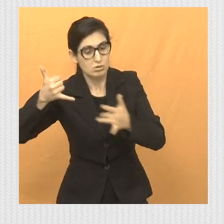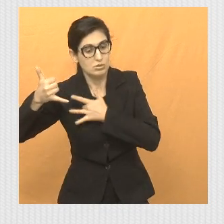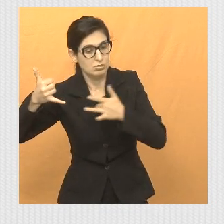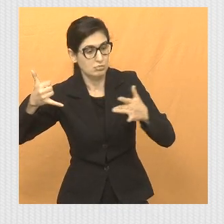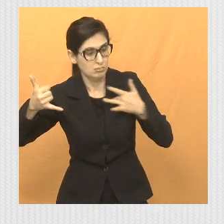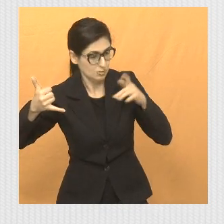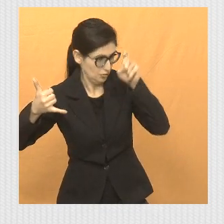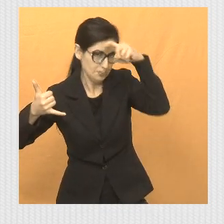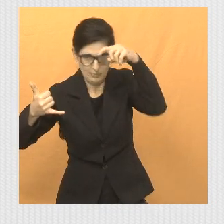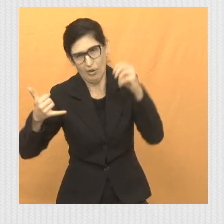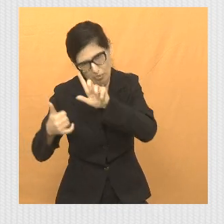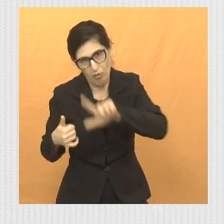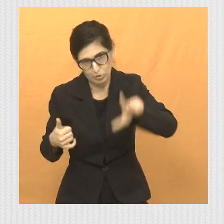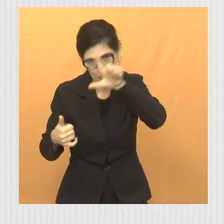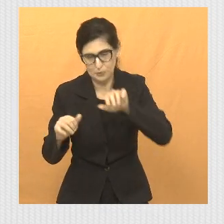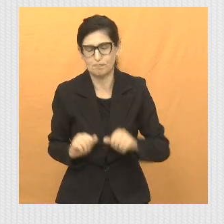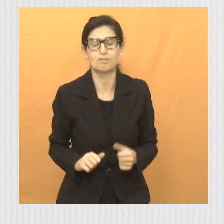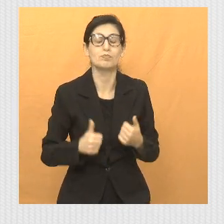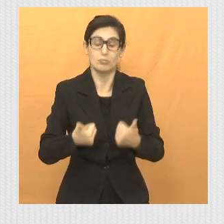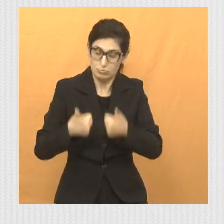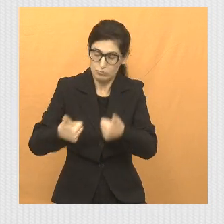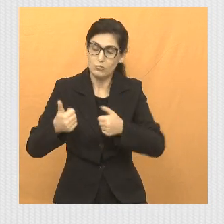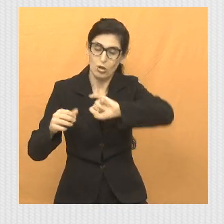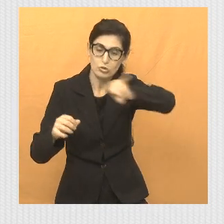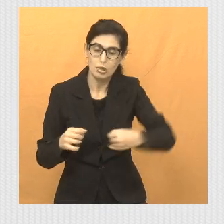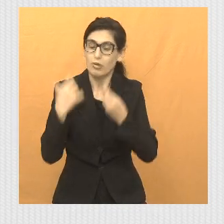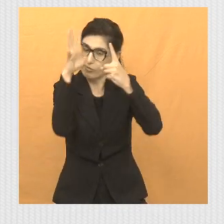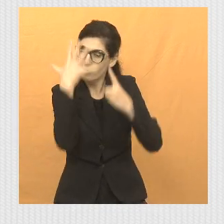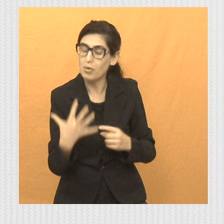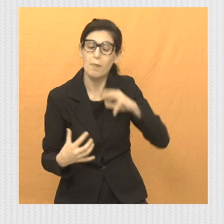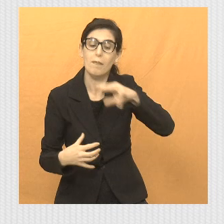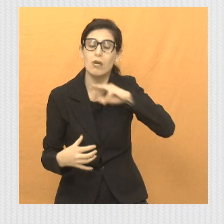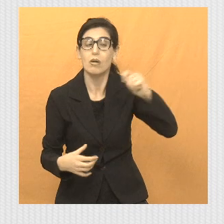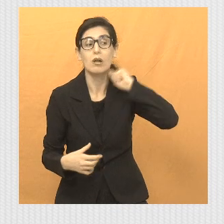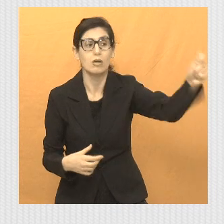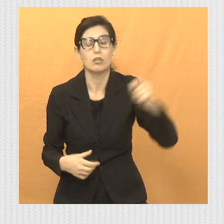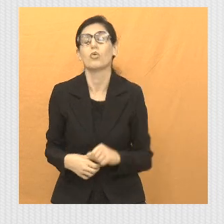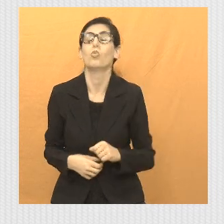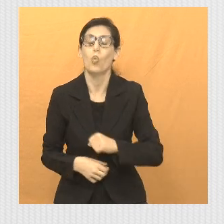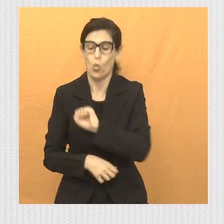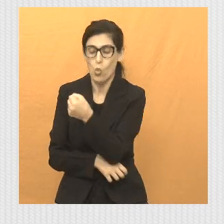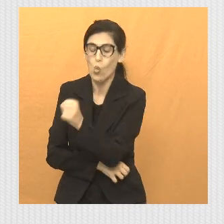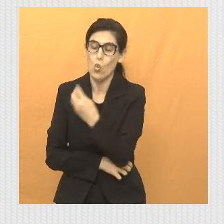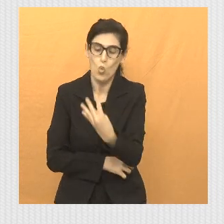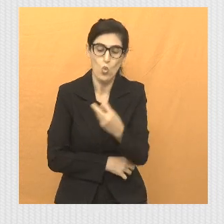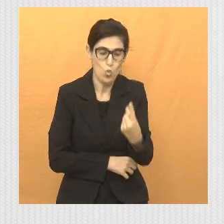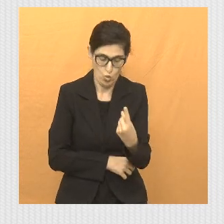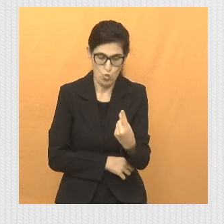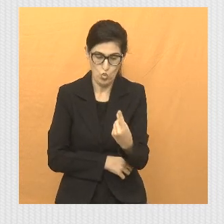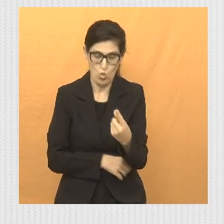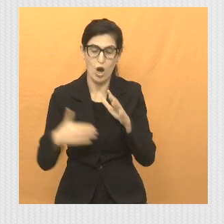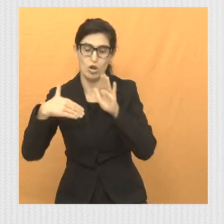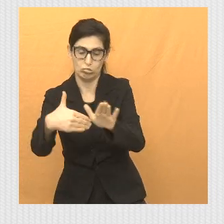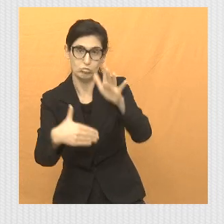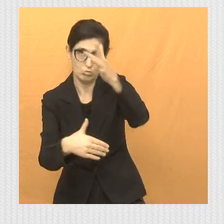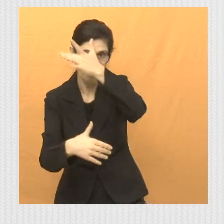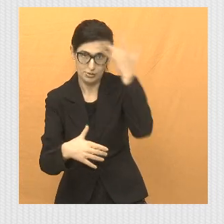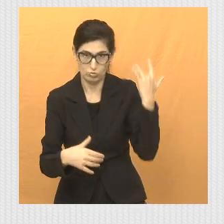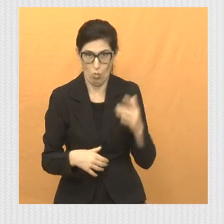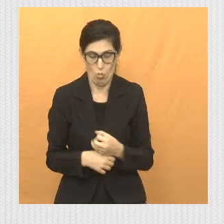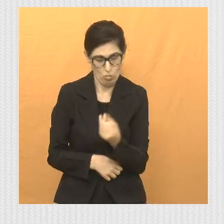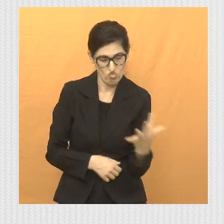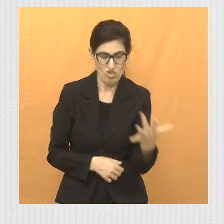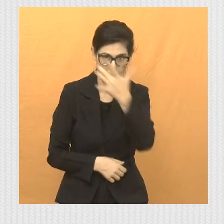saúde, fechamos o primeiro quadrimestre de 2019 com 841 atendimentos, houve um